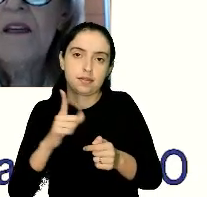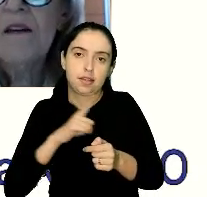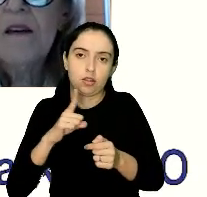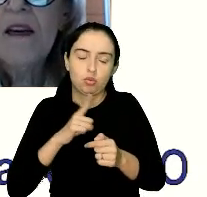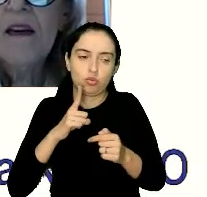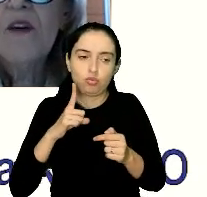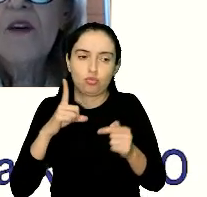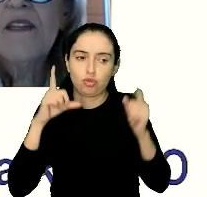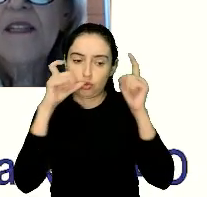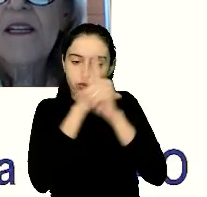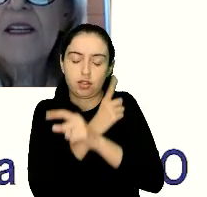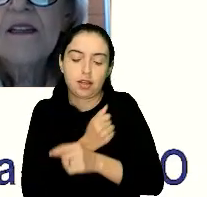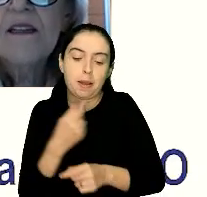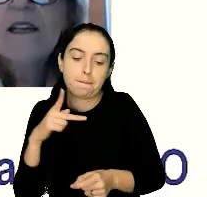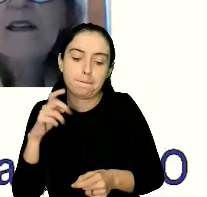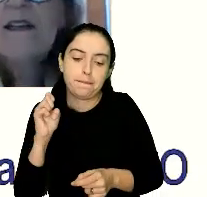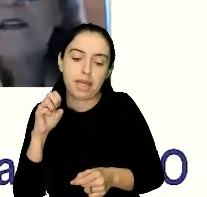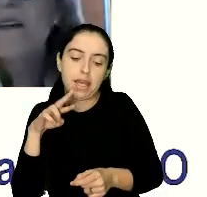que é perene,